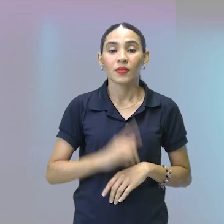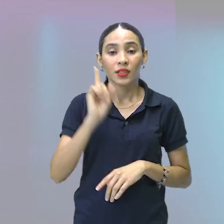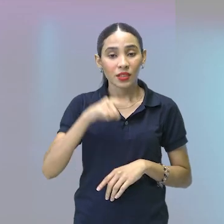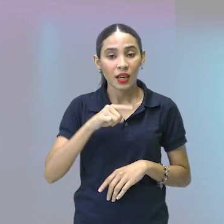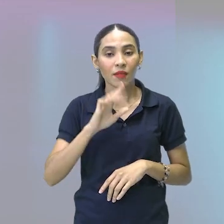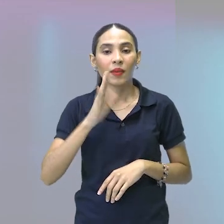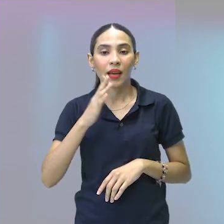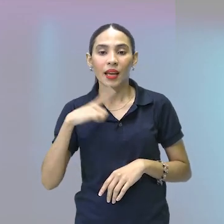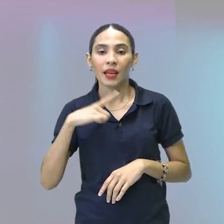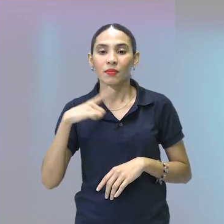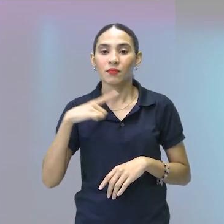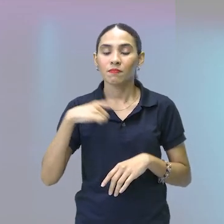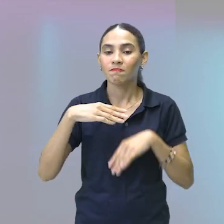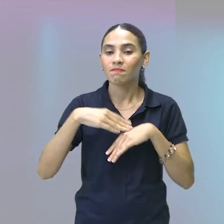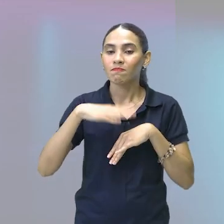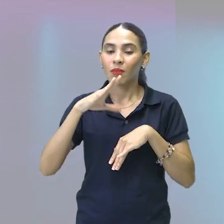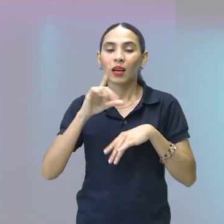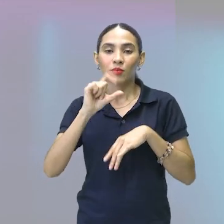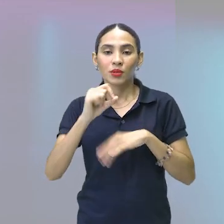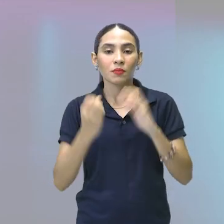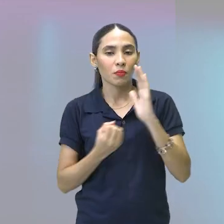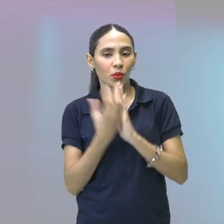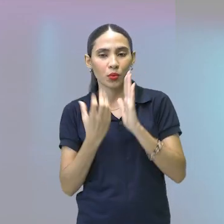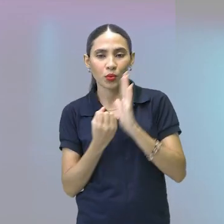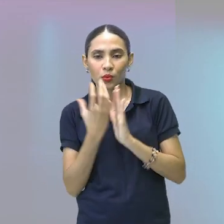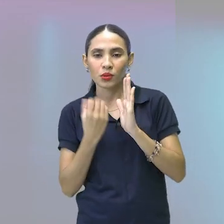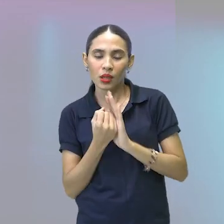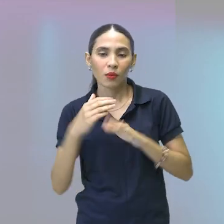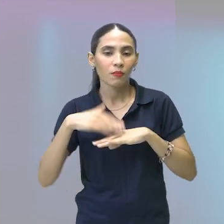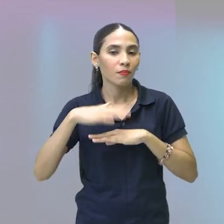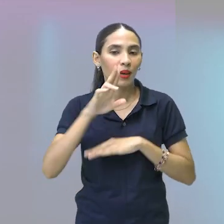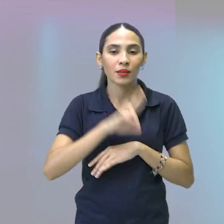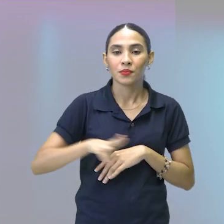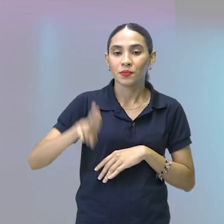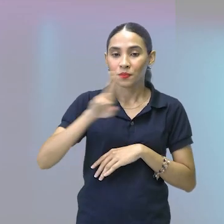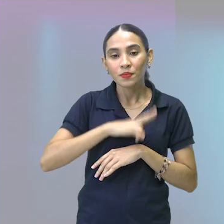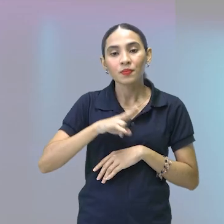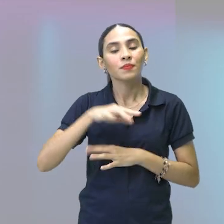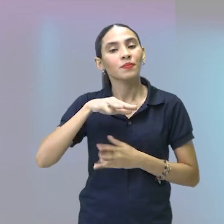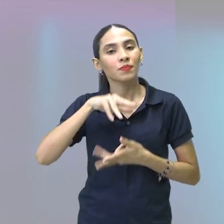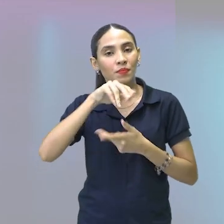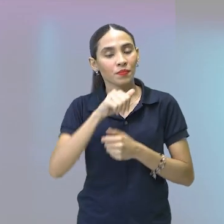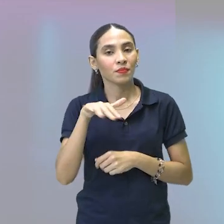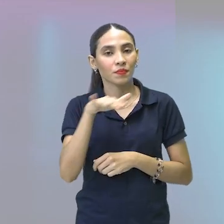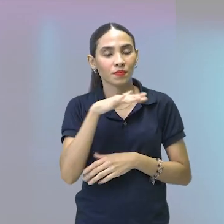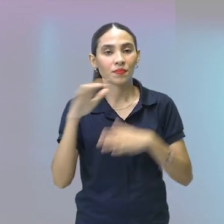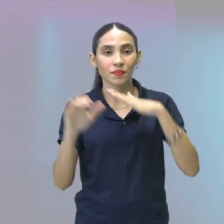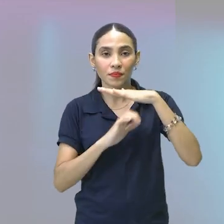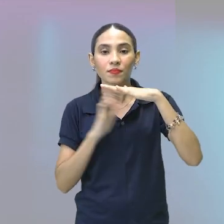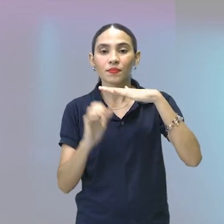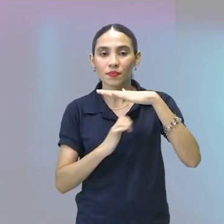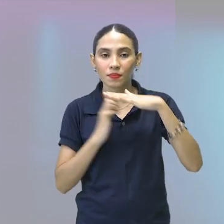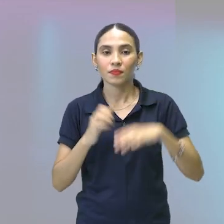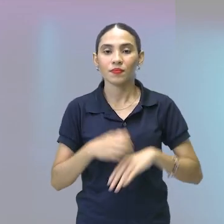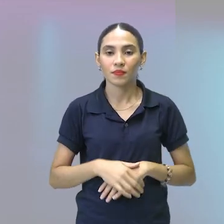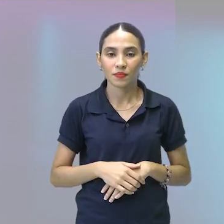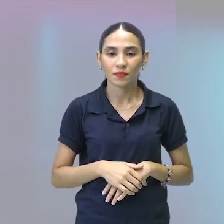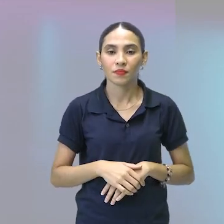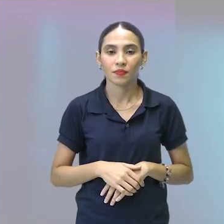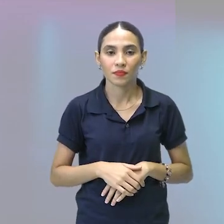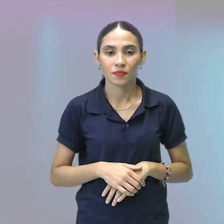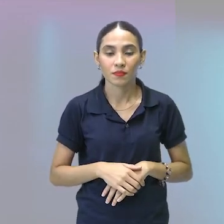já se consagrou como uma das plataformas de produtividade mais utilizadas no mundo